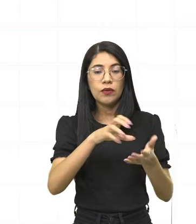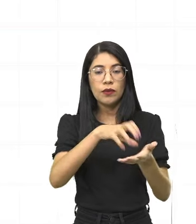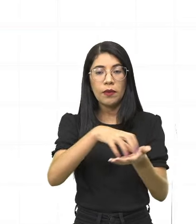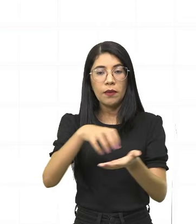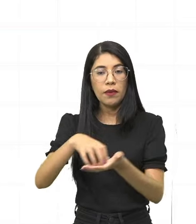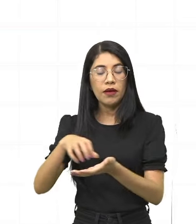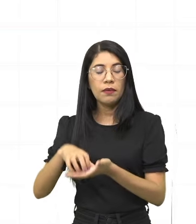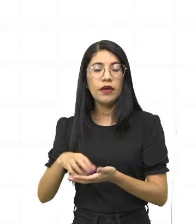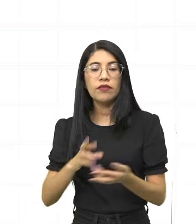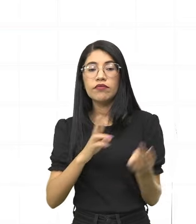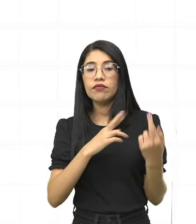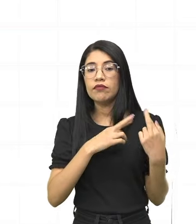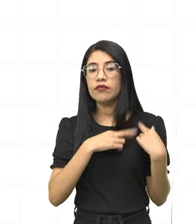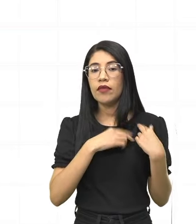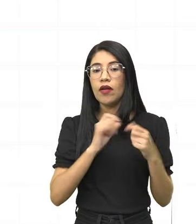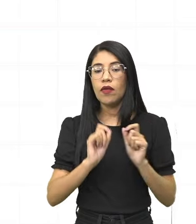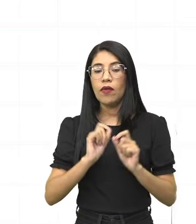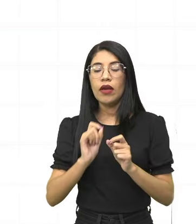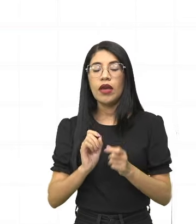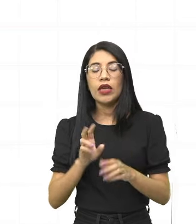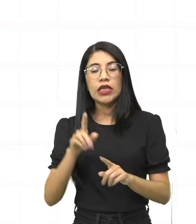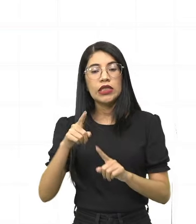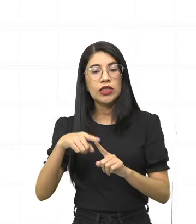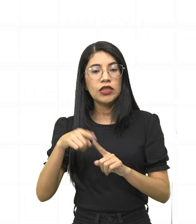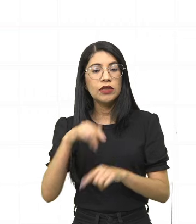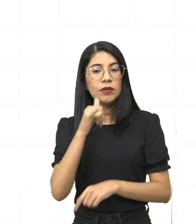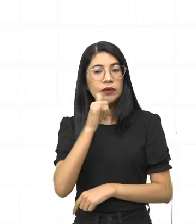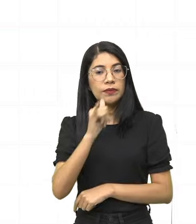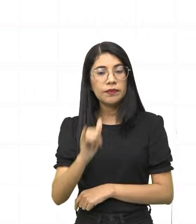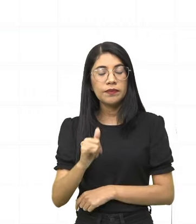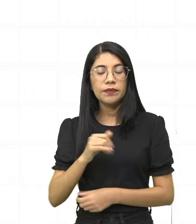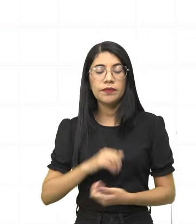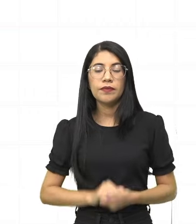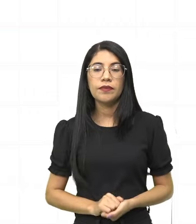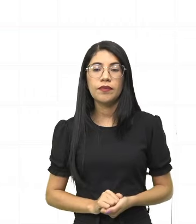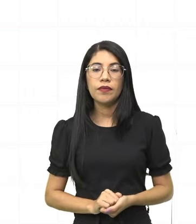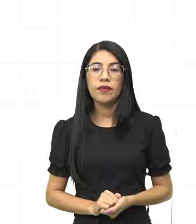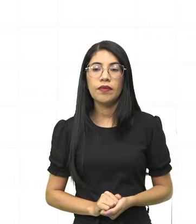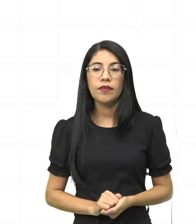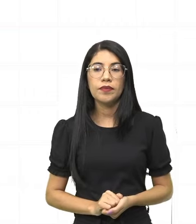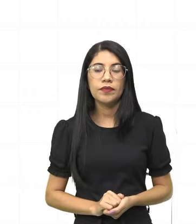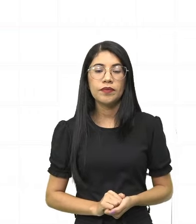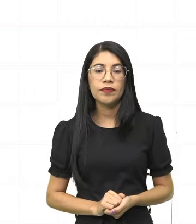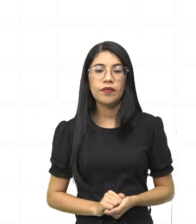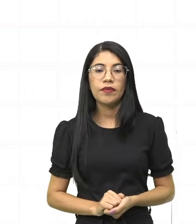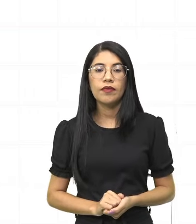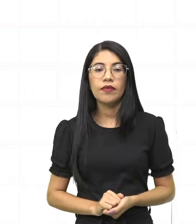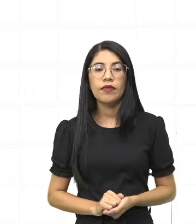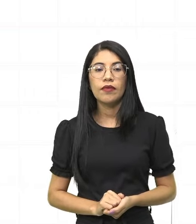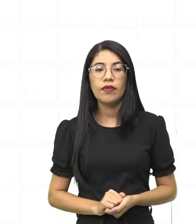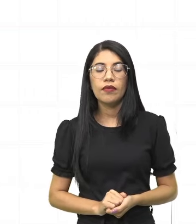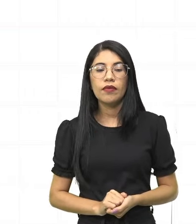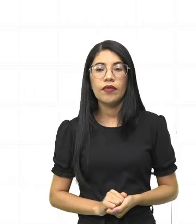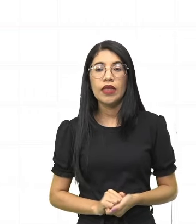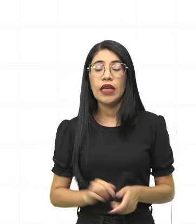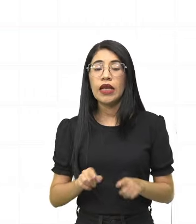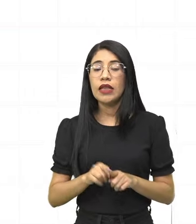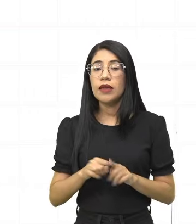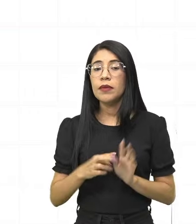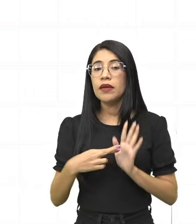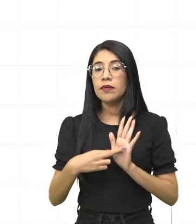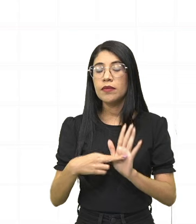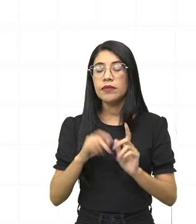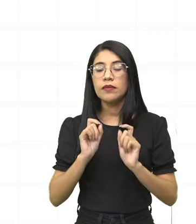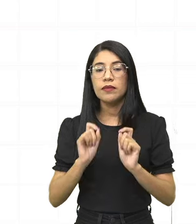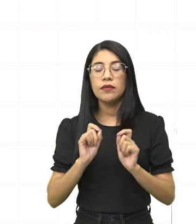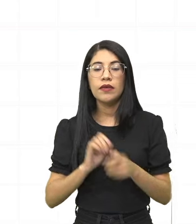responsáveis por essa fonte de energia, tá bom? Então, fornecer energia elétrica. Ela representa aí,